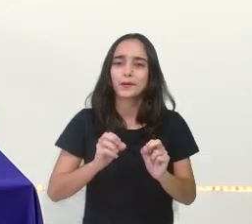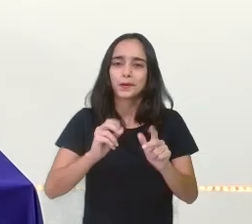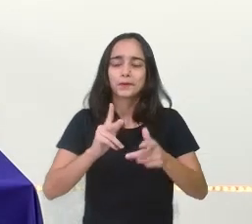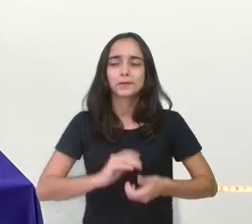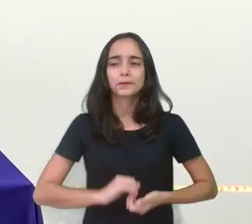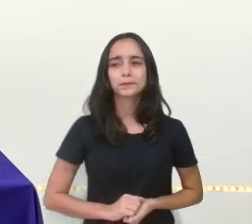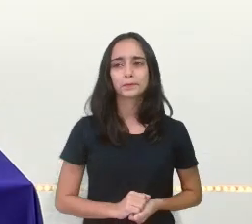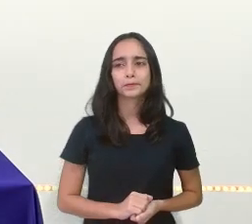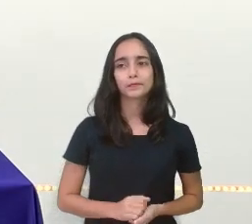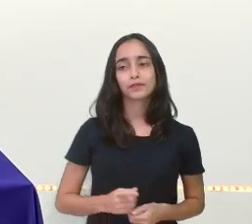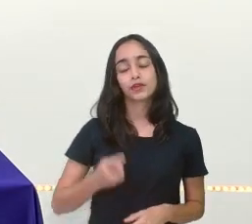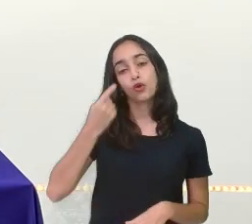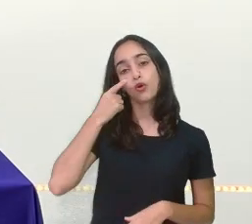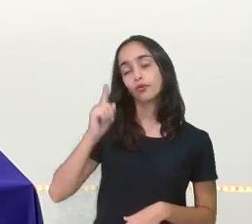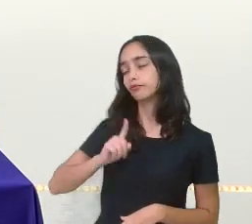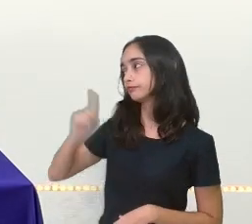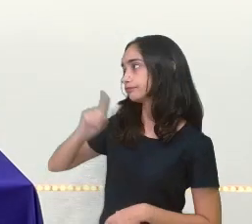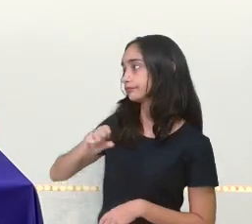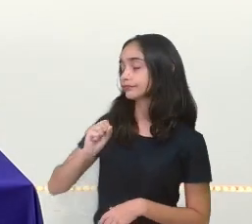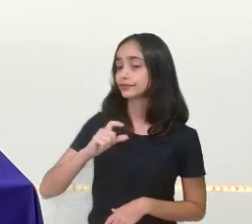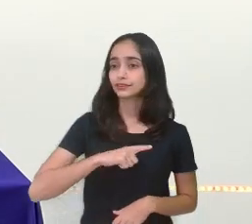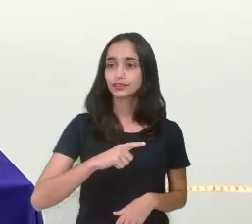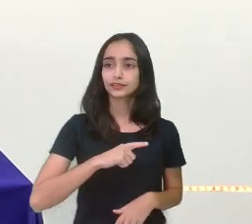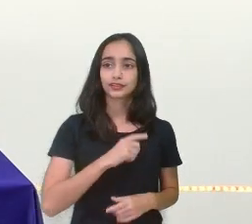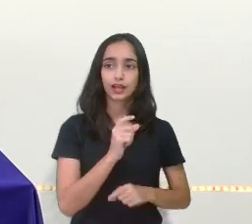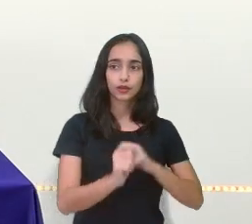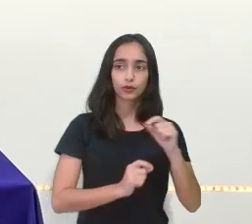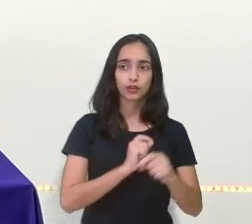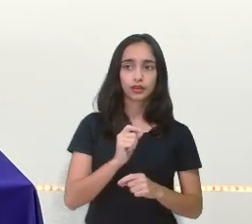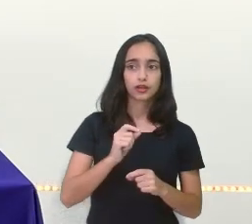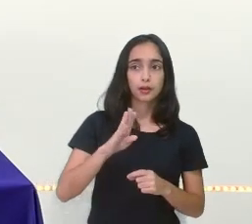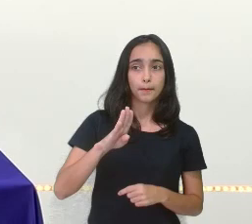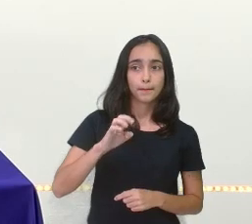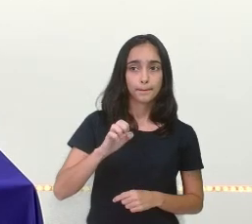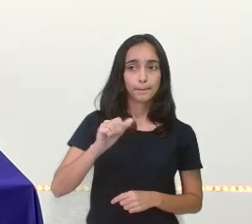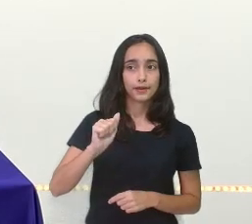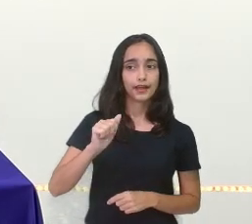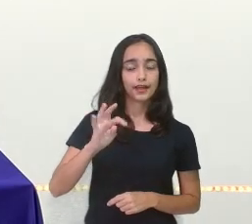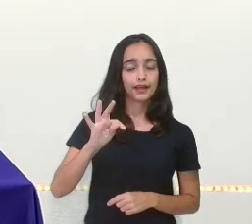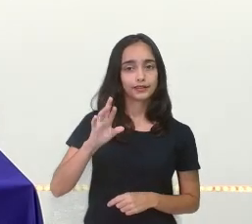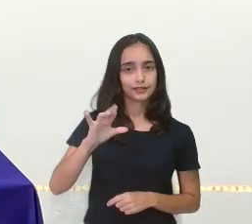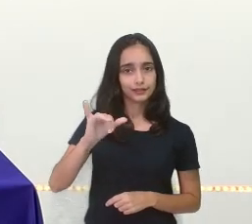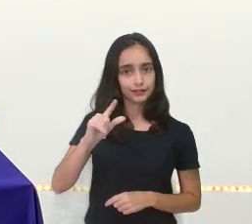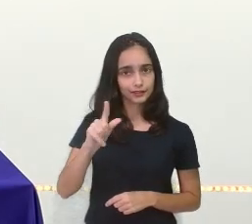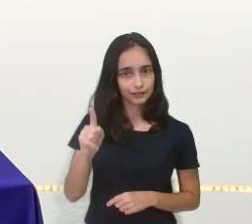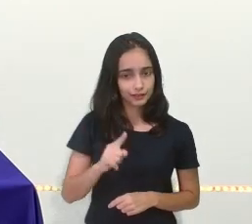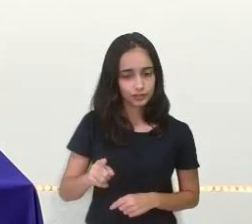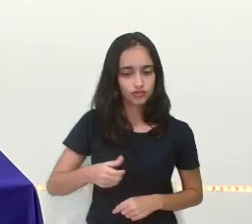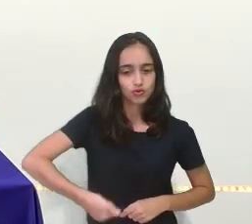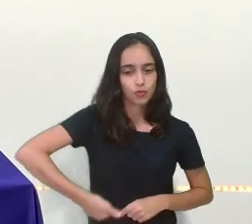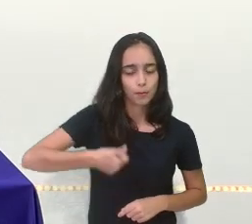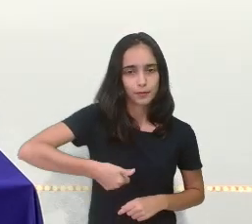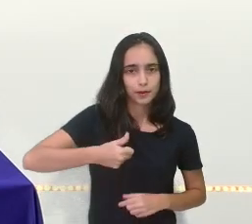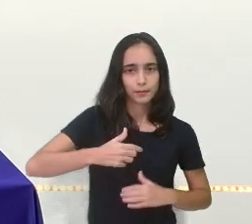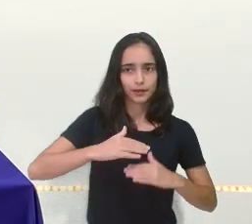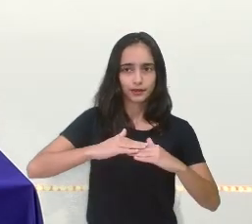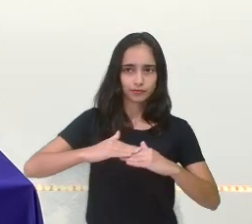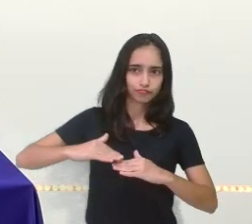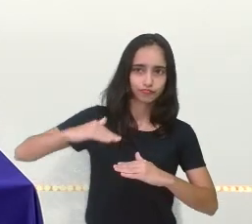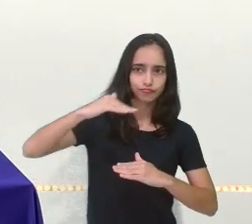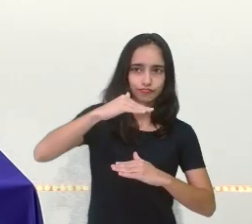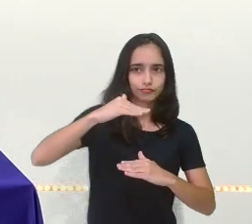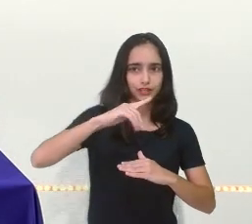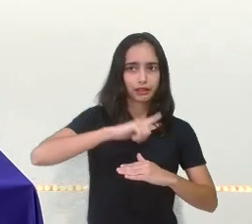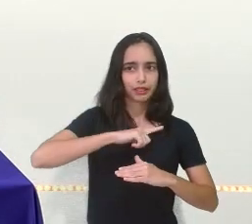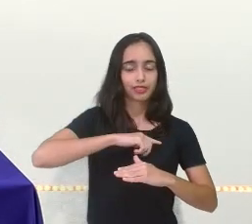aqui, ó, a Beatriz, que se encontra no 1º andar. Tem o Vitor, depois o Marcos, que está